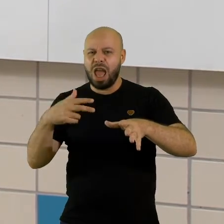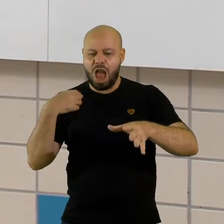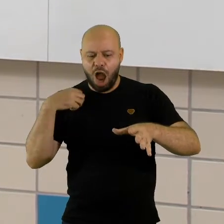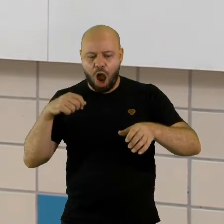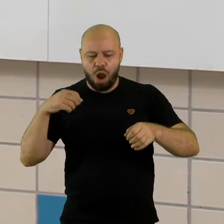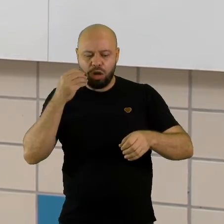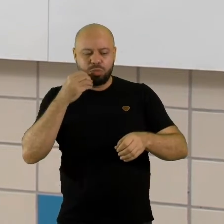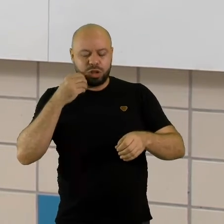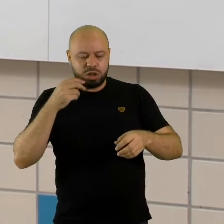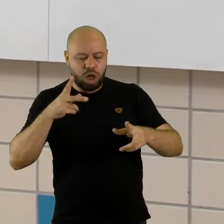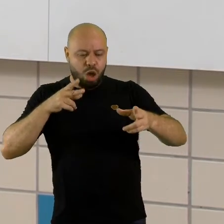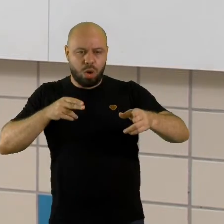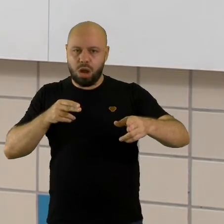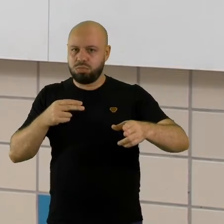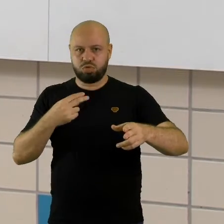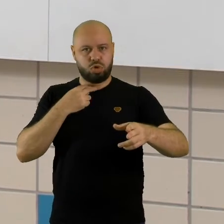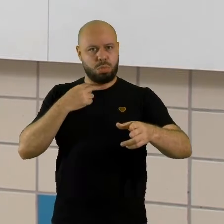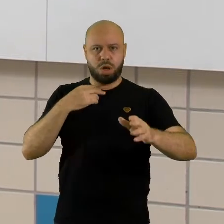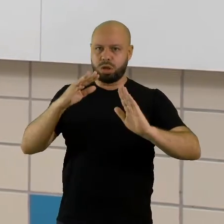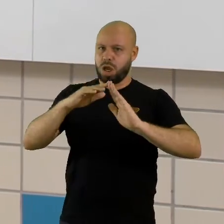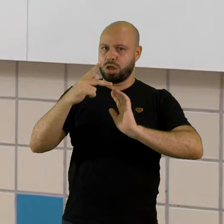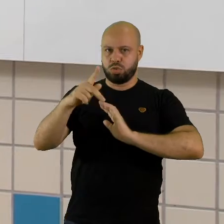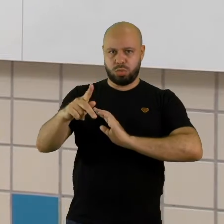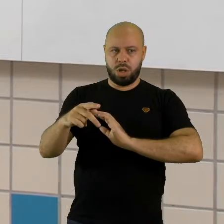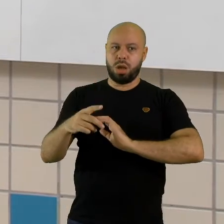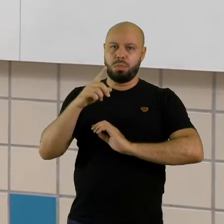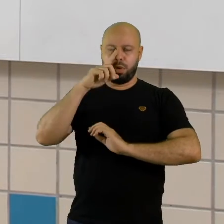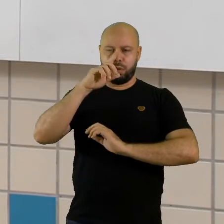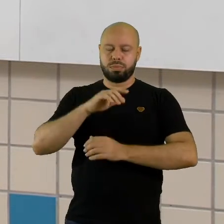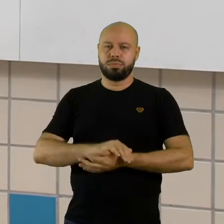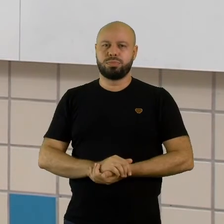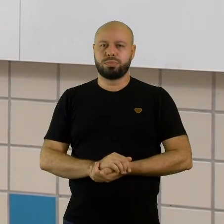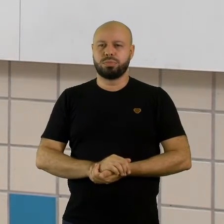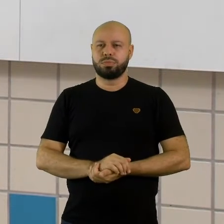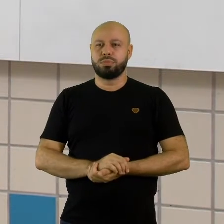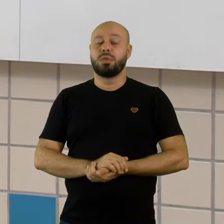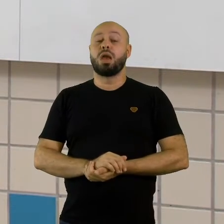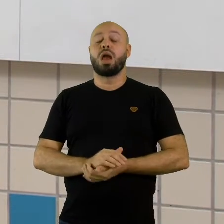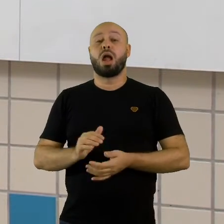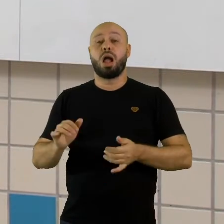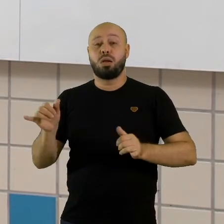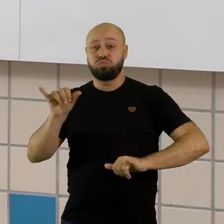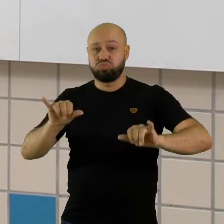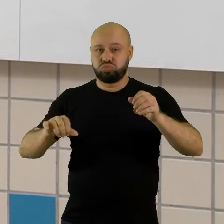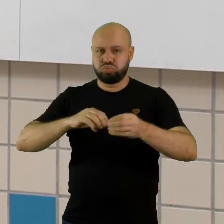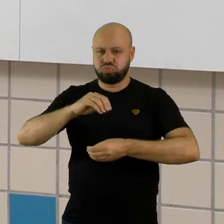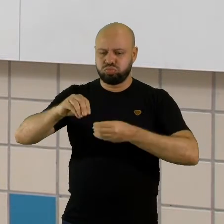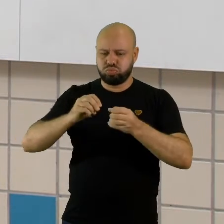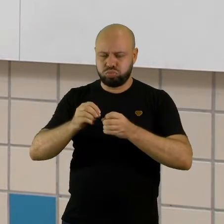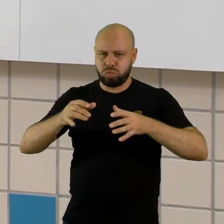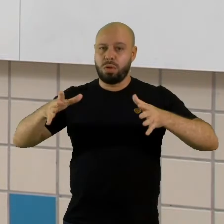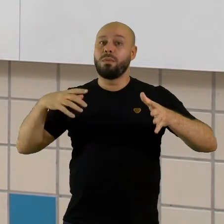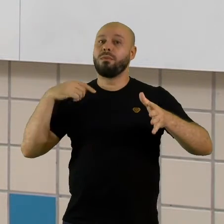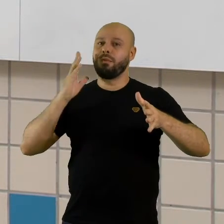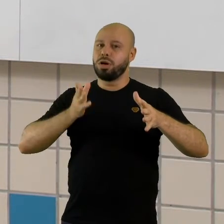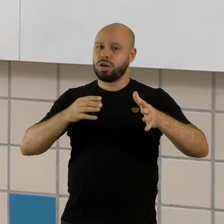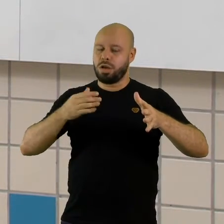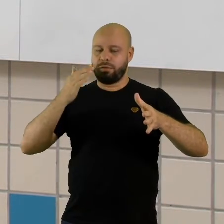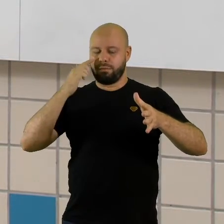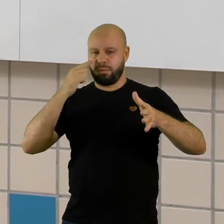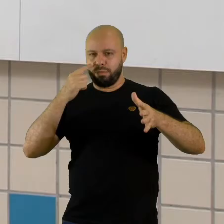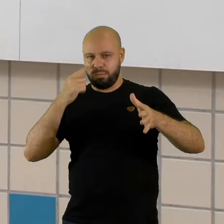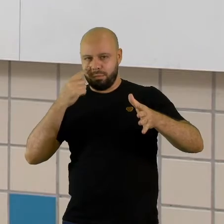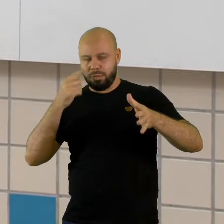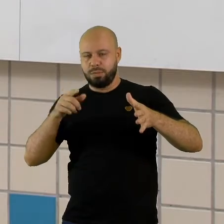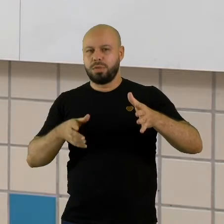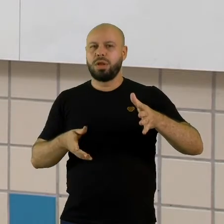enfim. Na aula de hoje a gente viu sobre reações químicas, o que são reações químicas, né? A importância da